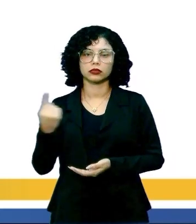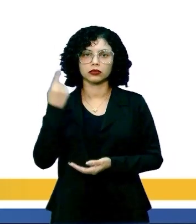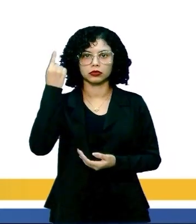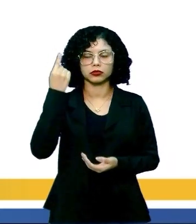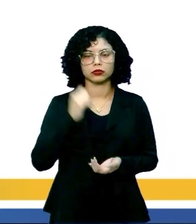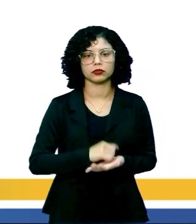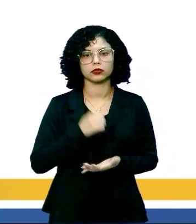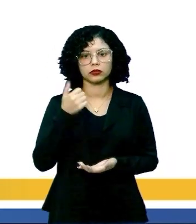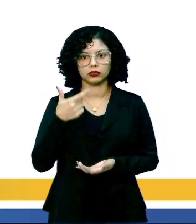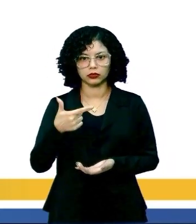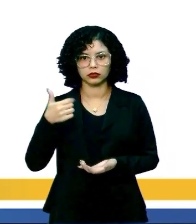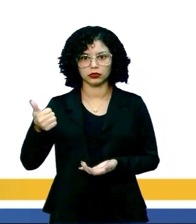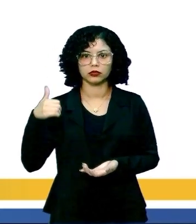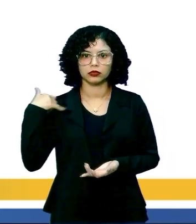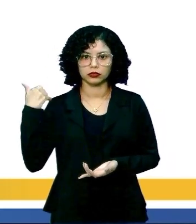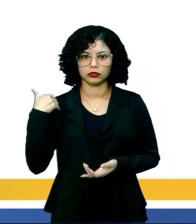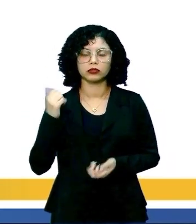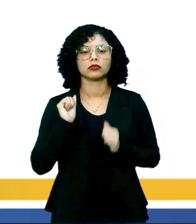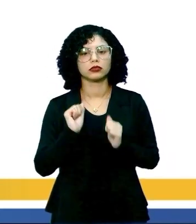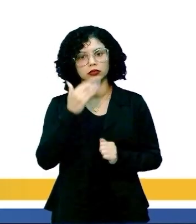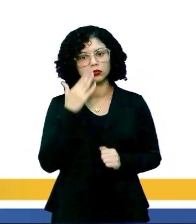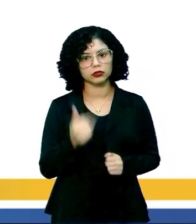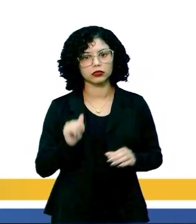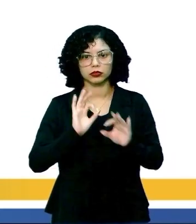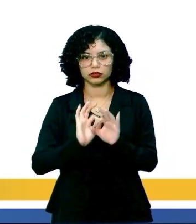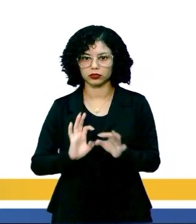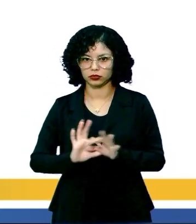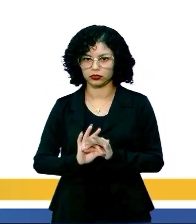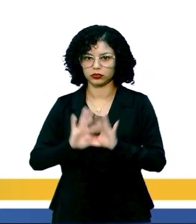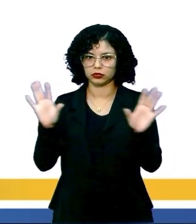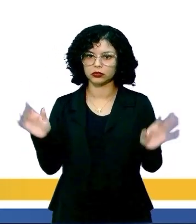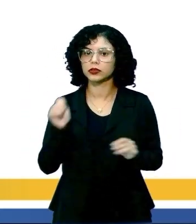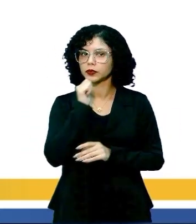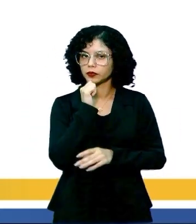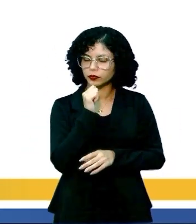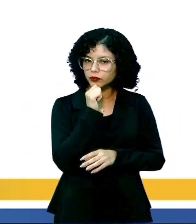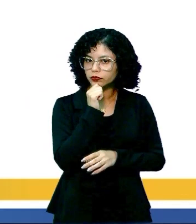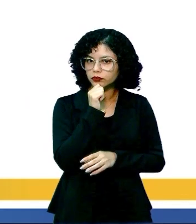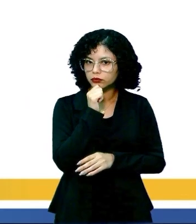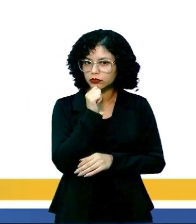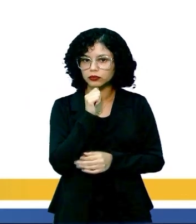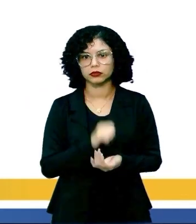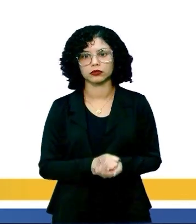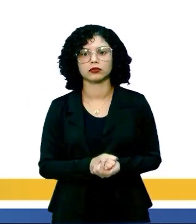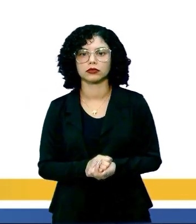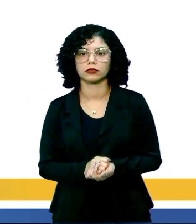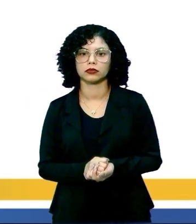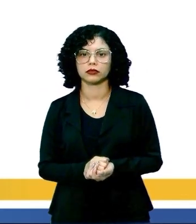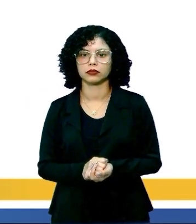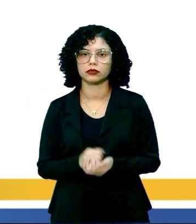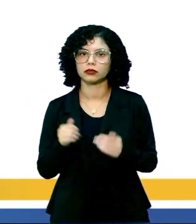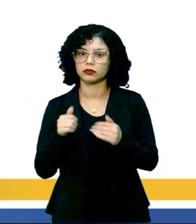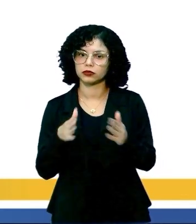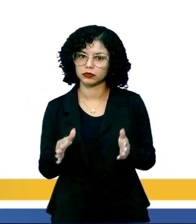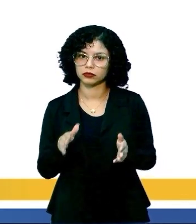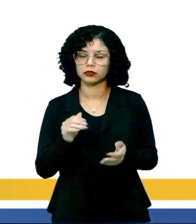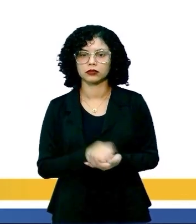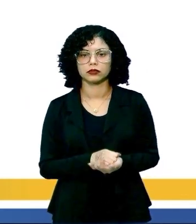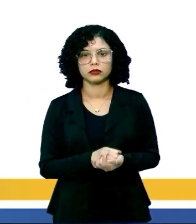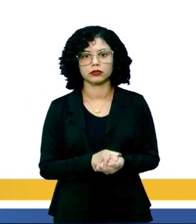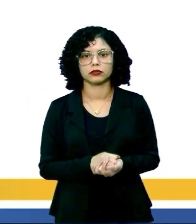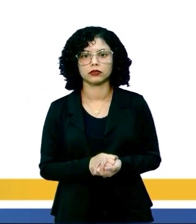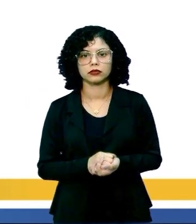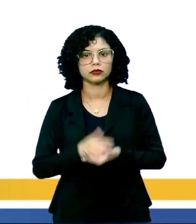21, alfabetizados, livres, porque a escravidão ainda existe, e o voto ainda por cima é aberto. A partir